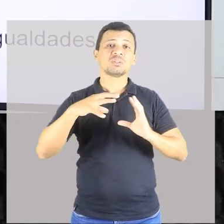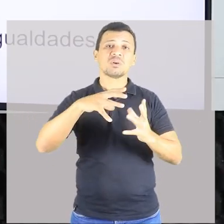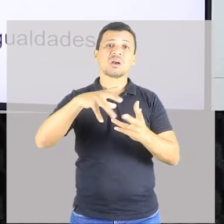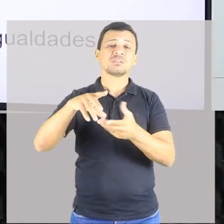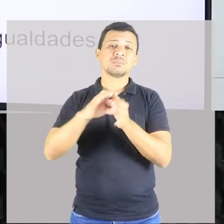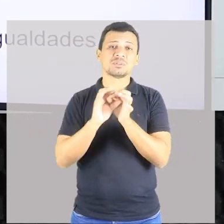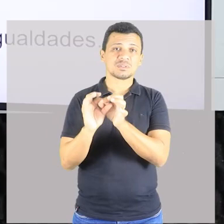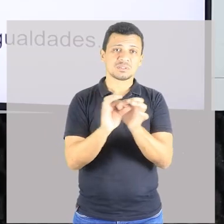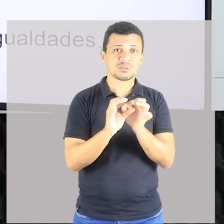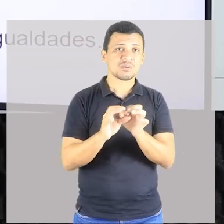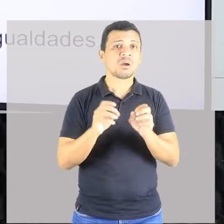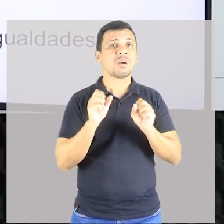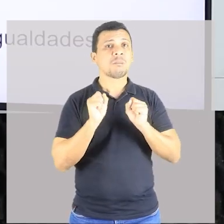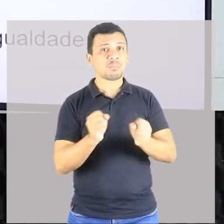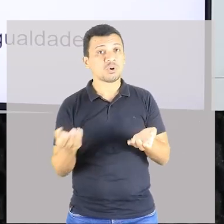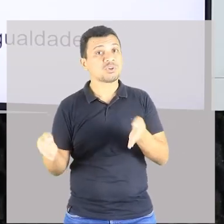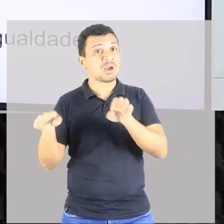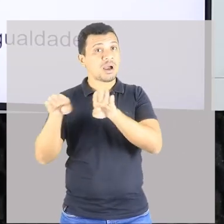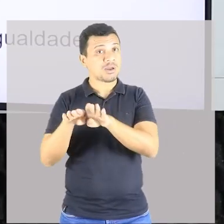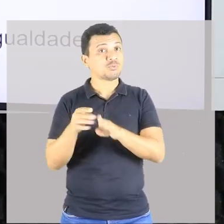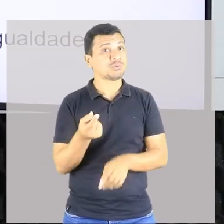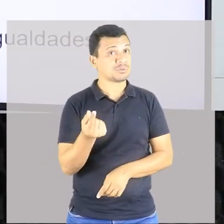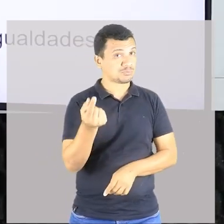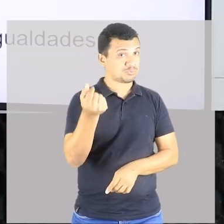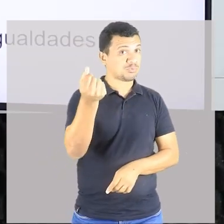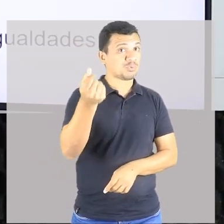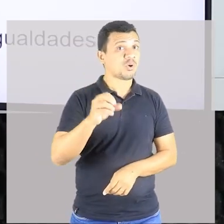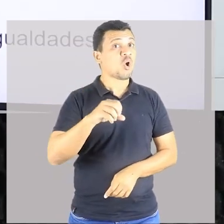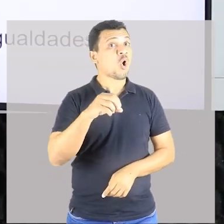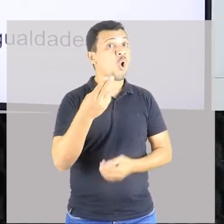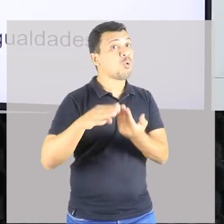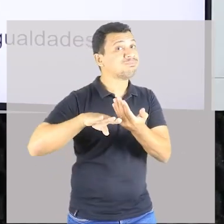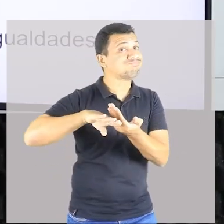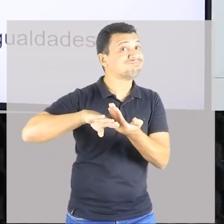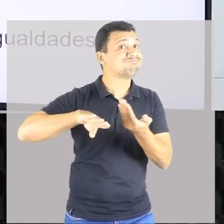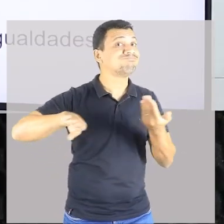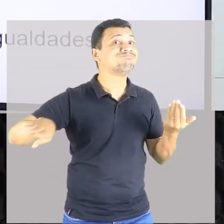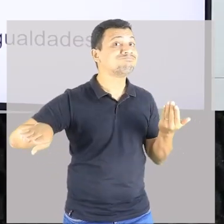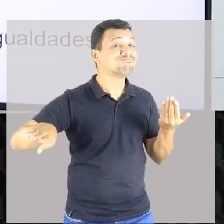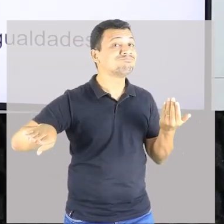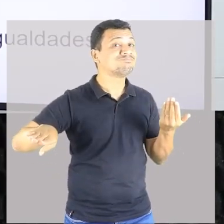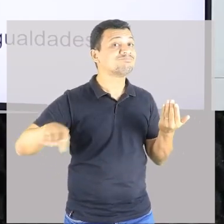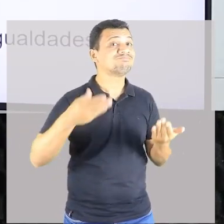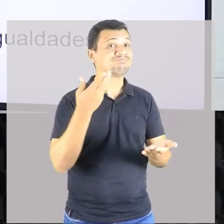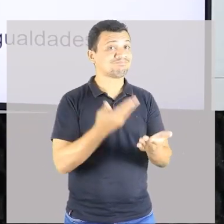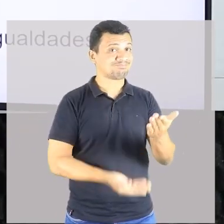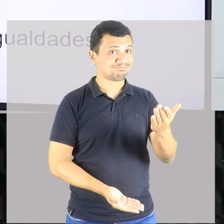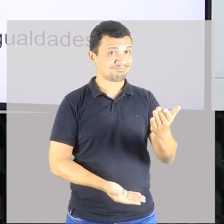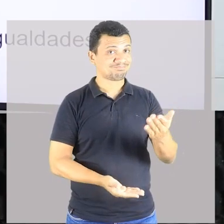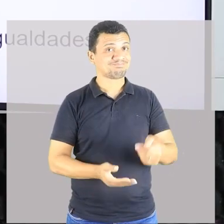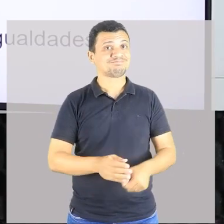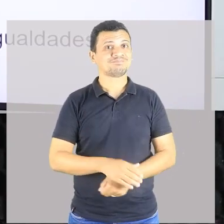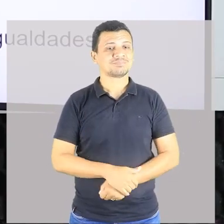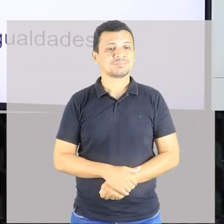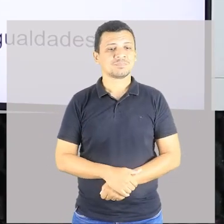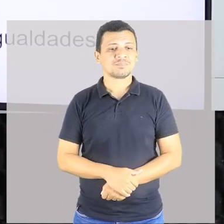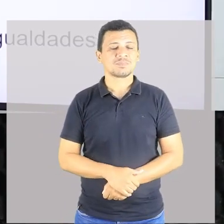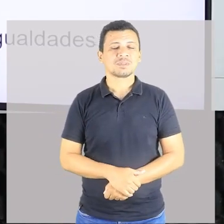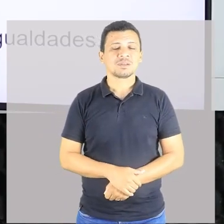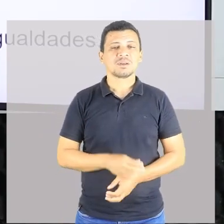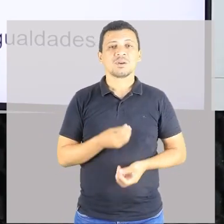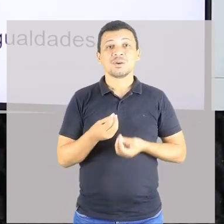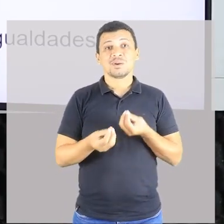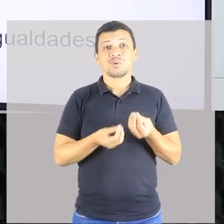pode incluir na possibilidade de lucro ou te excluir na possibilidade de prejuízo. Dentro